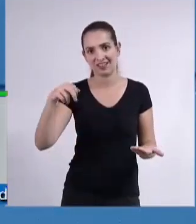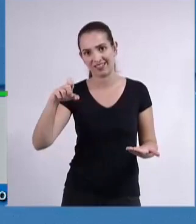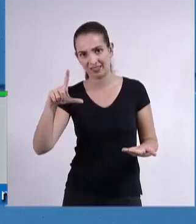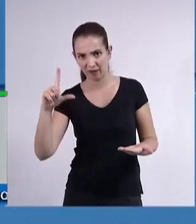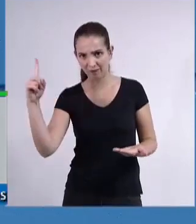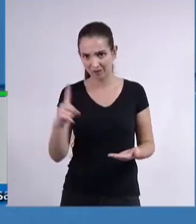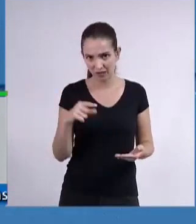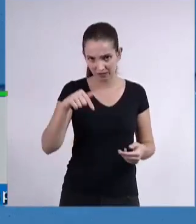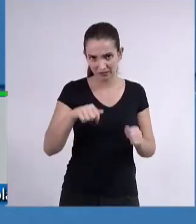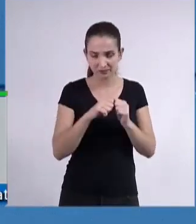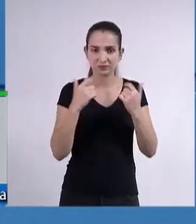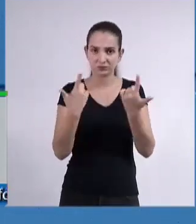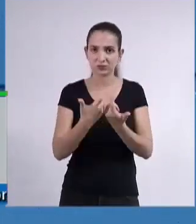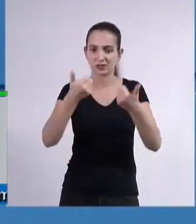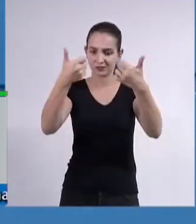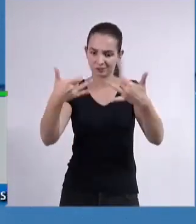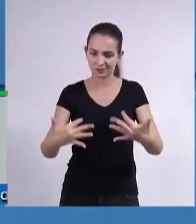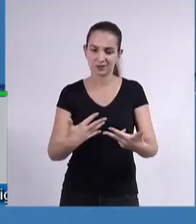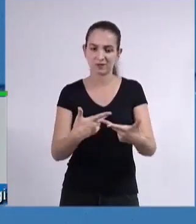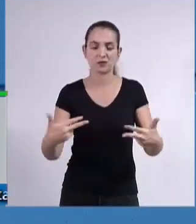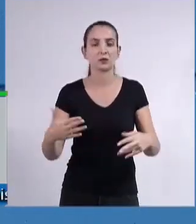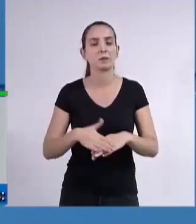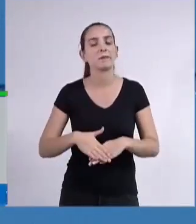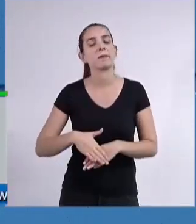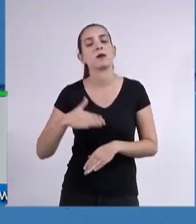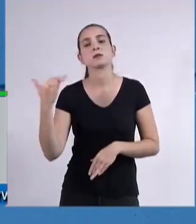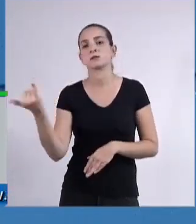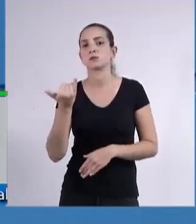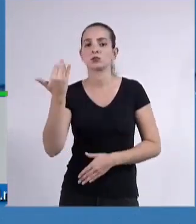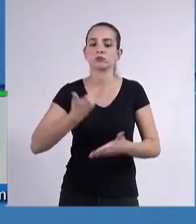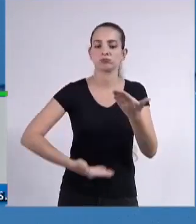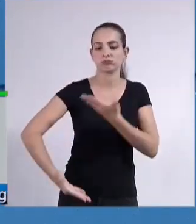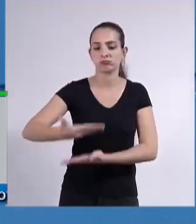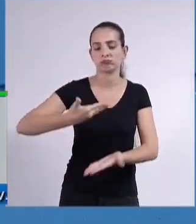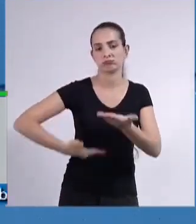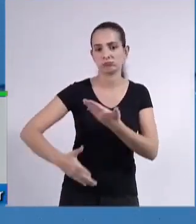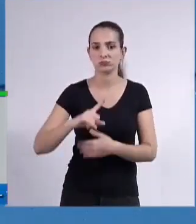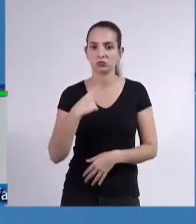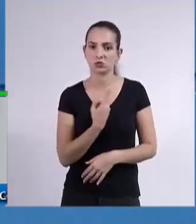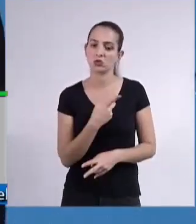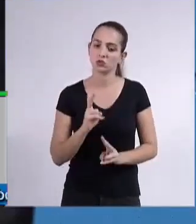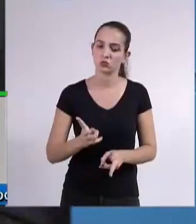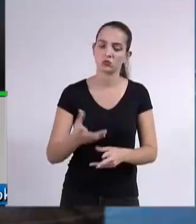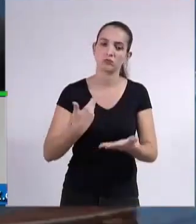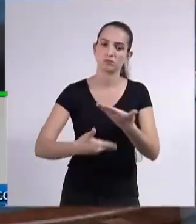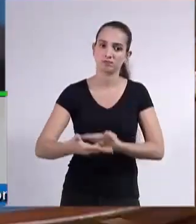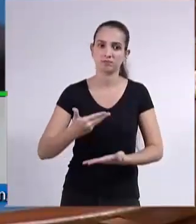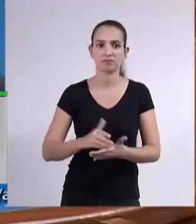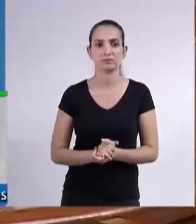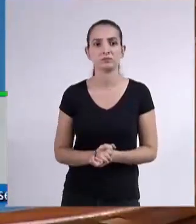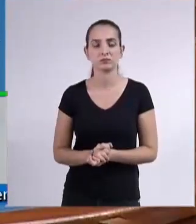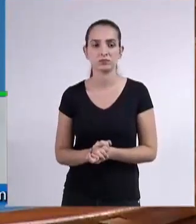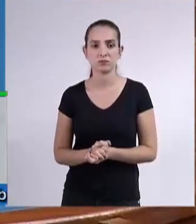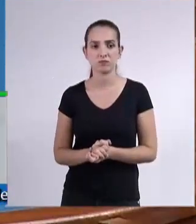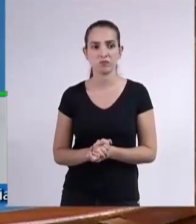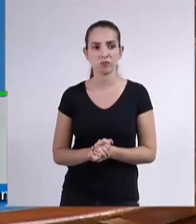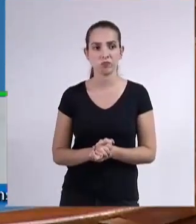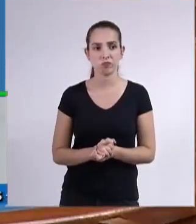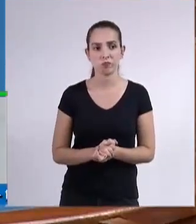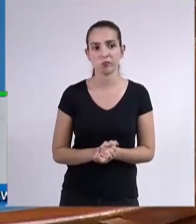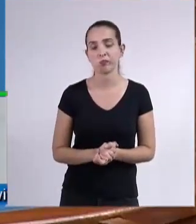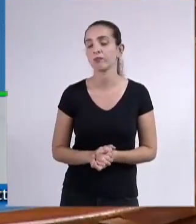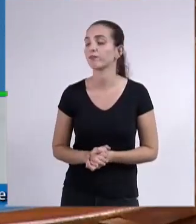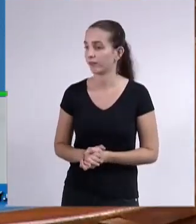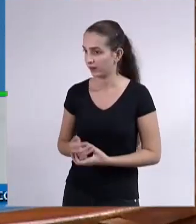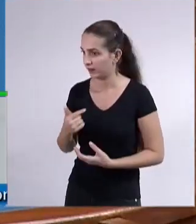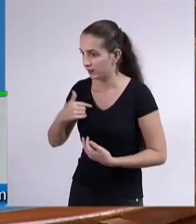essas informações, enriquece ainda mais o debate que já promovemos e que vamos continuar. Eu